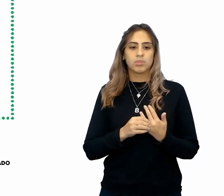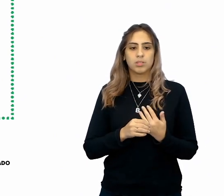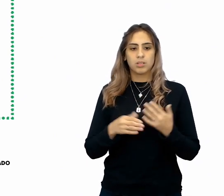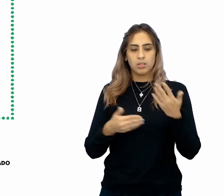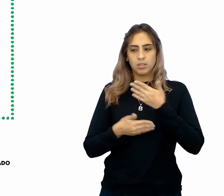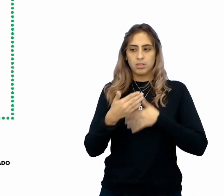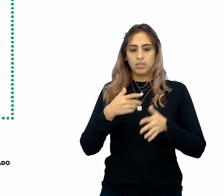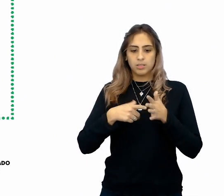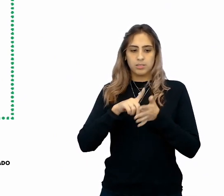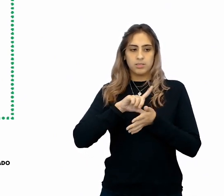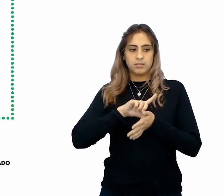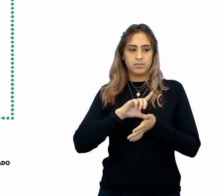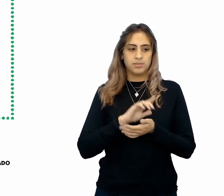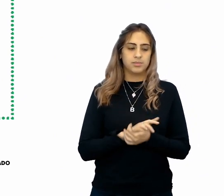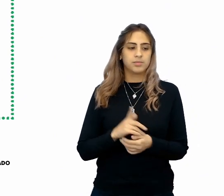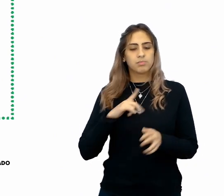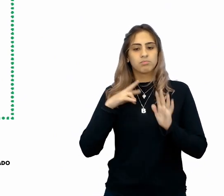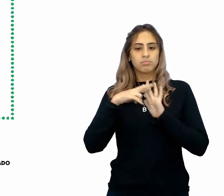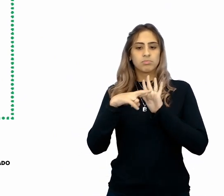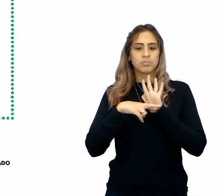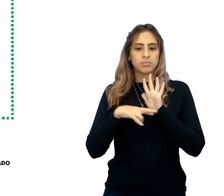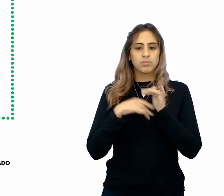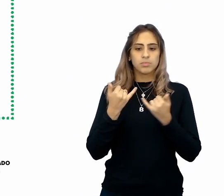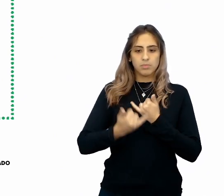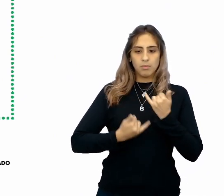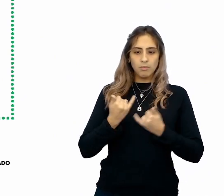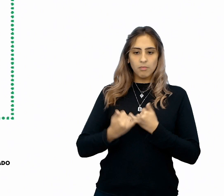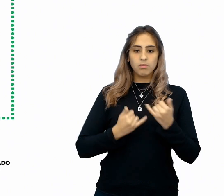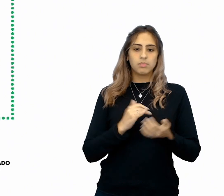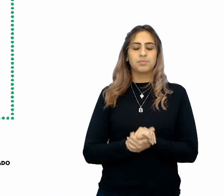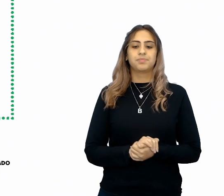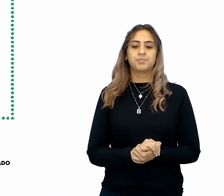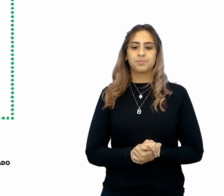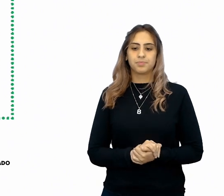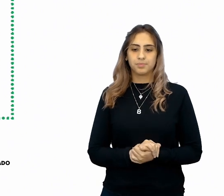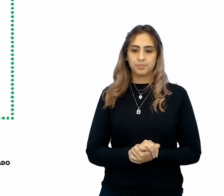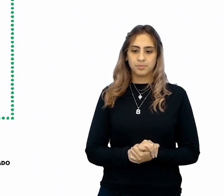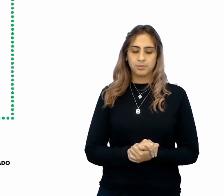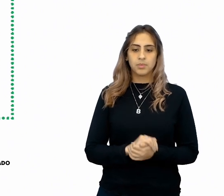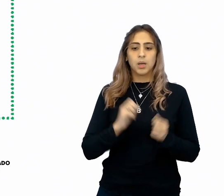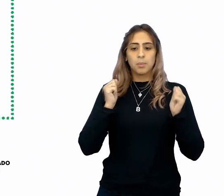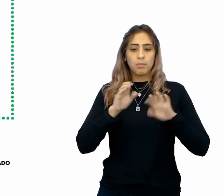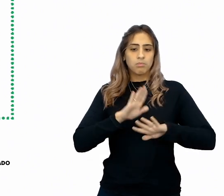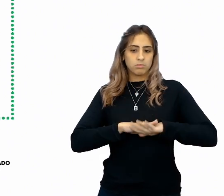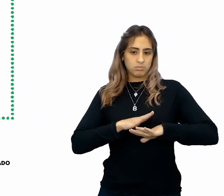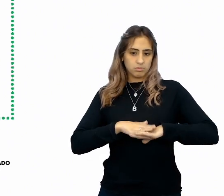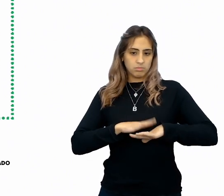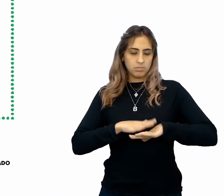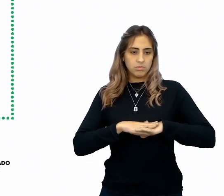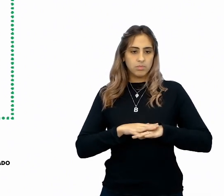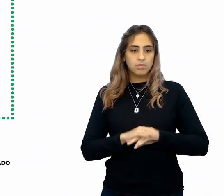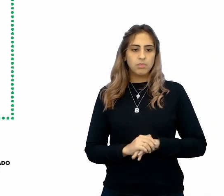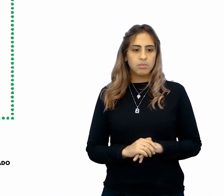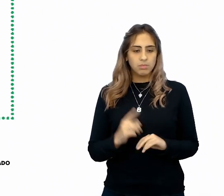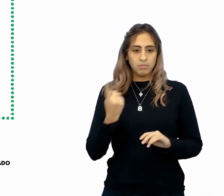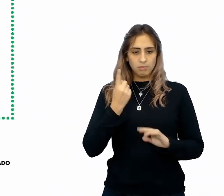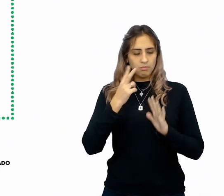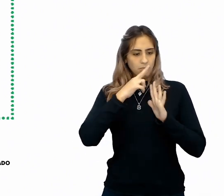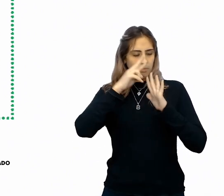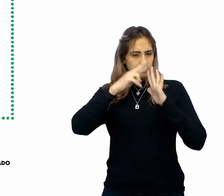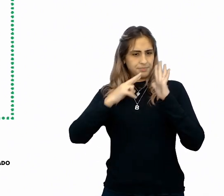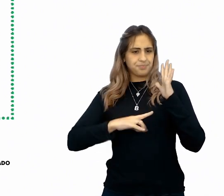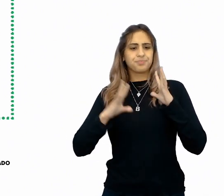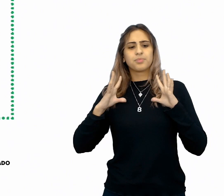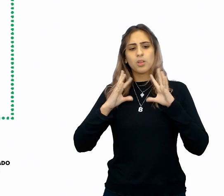anterior, também as regras do jogo devem ser lidas colaborativamente. Pode-se fazer uma primeira leitura